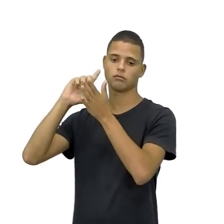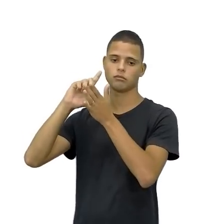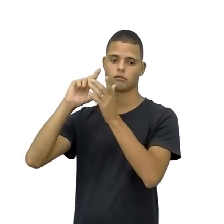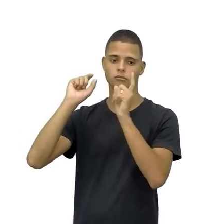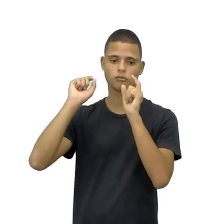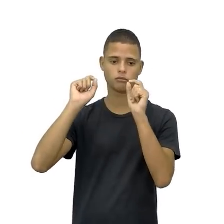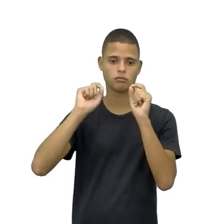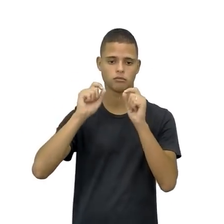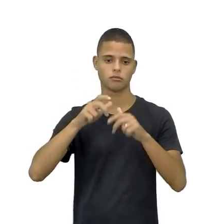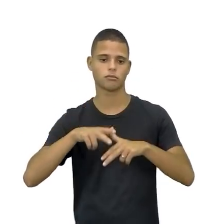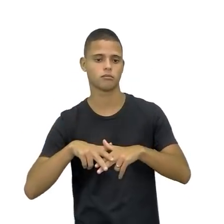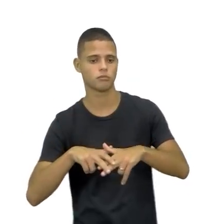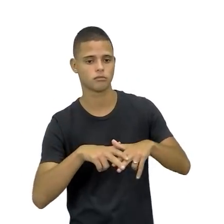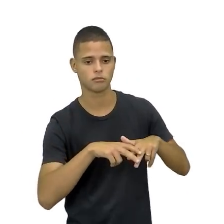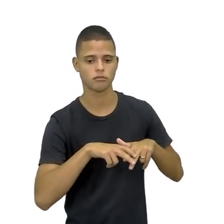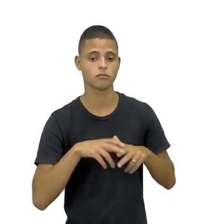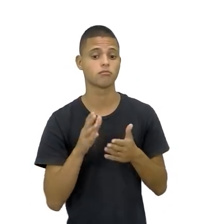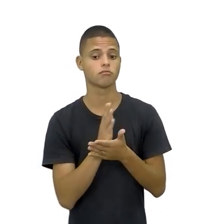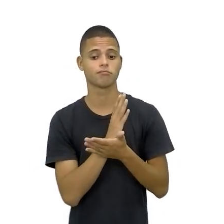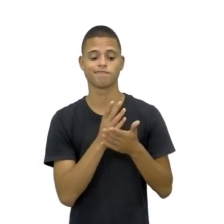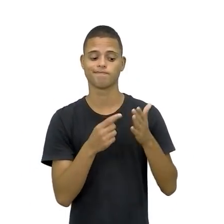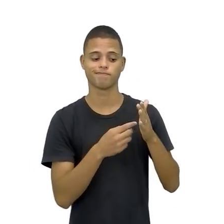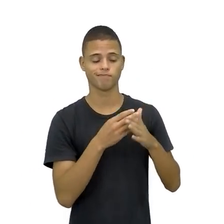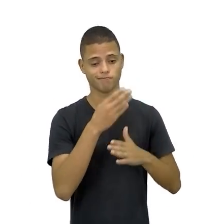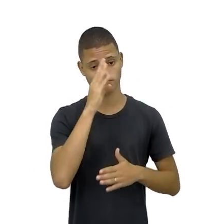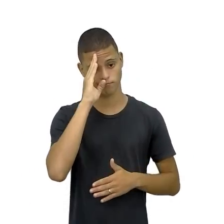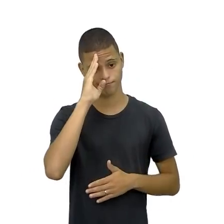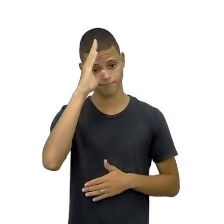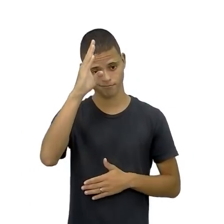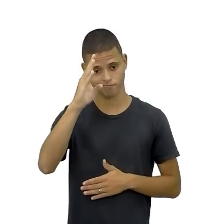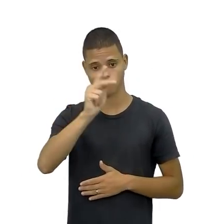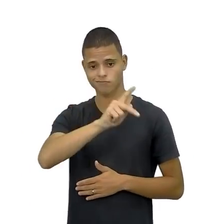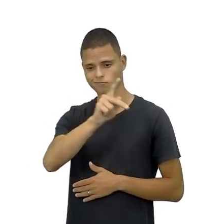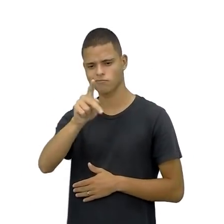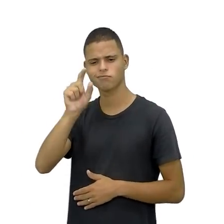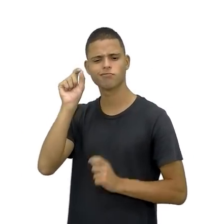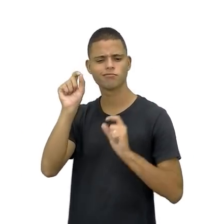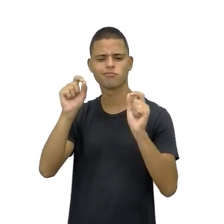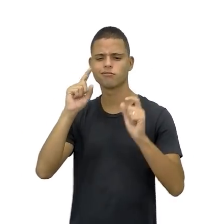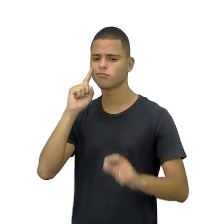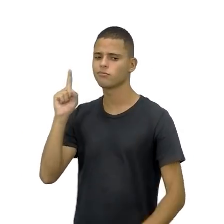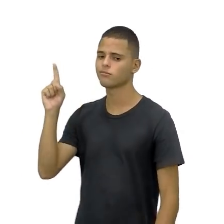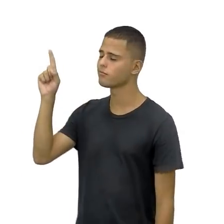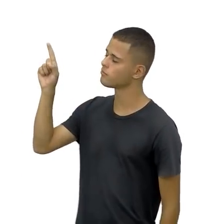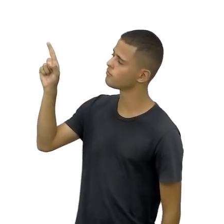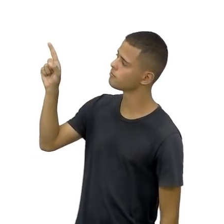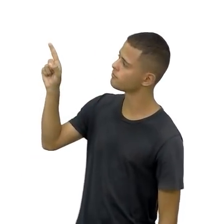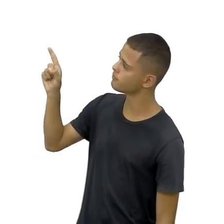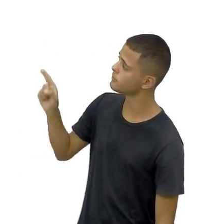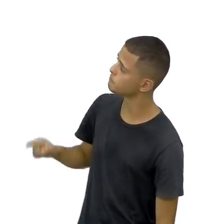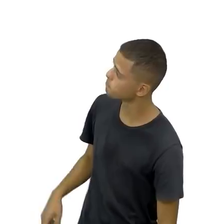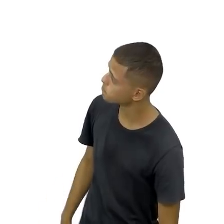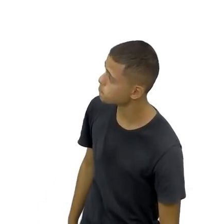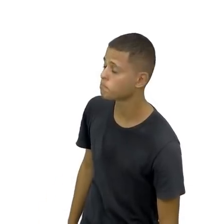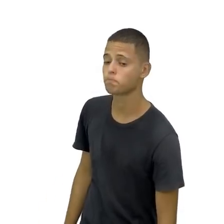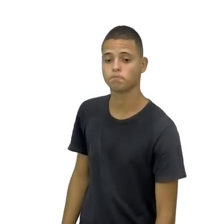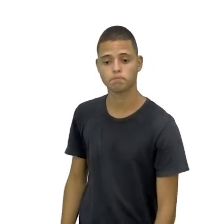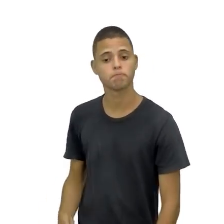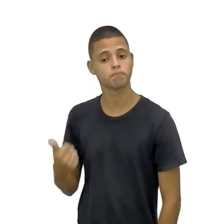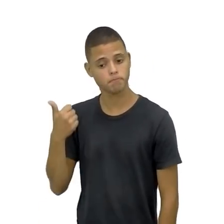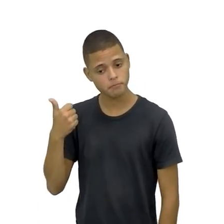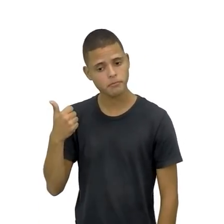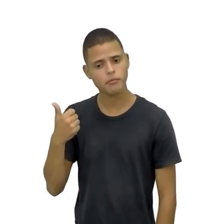questão da retomada dos princípios pedagógicos. Então, o que são esses princípios pedagógicos? Primeiro passo, e com certeza